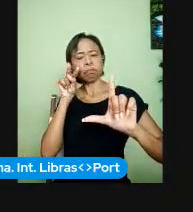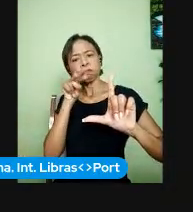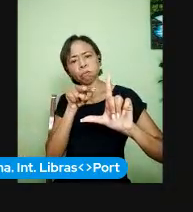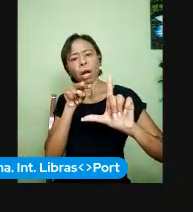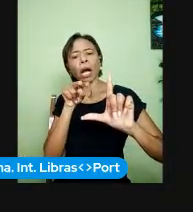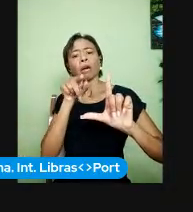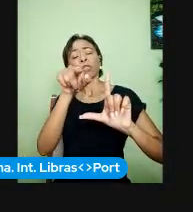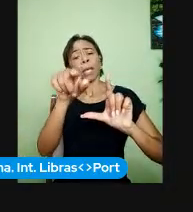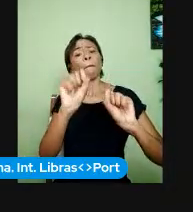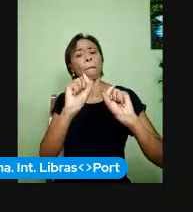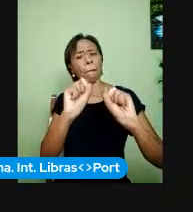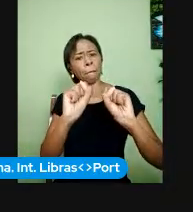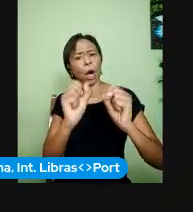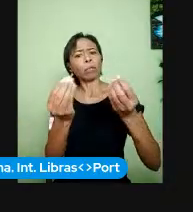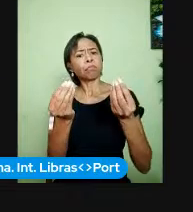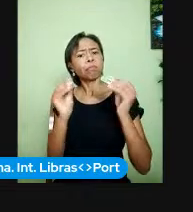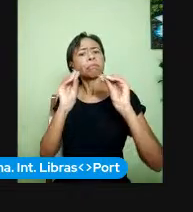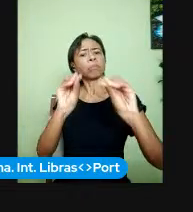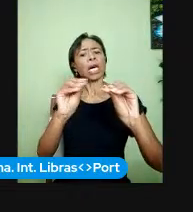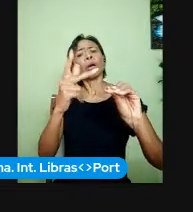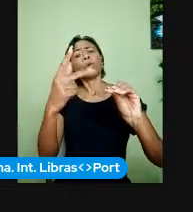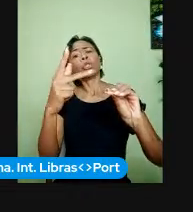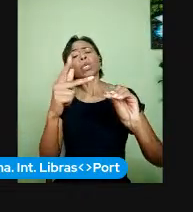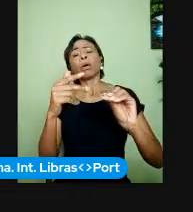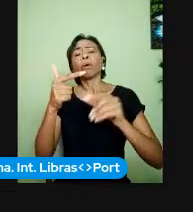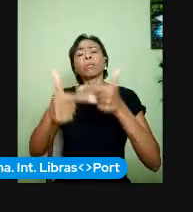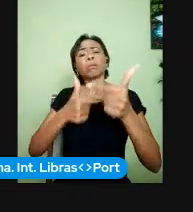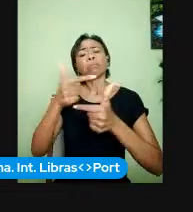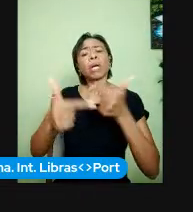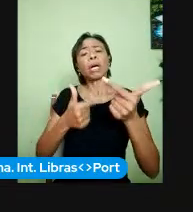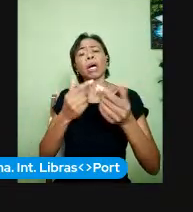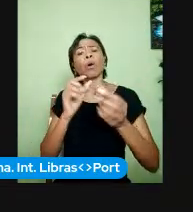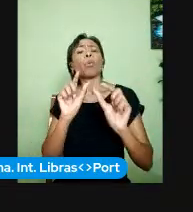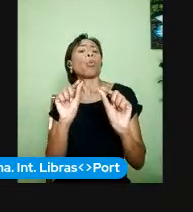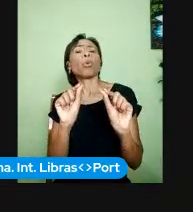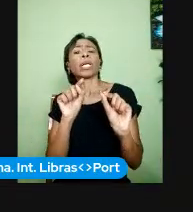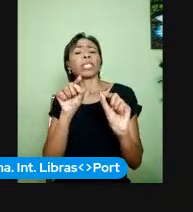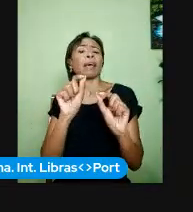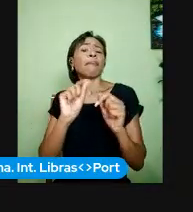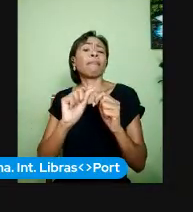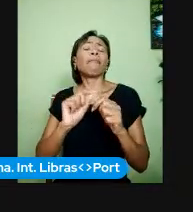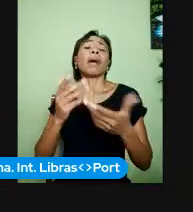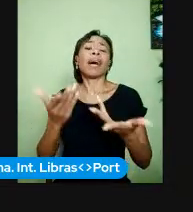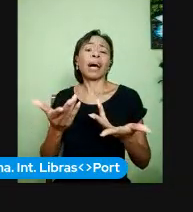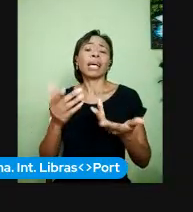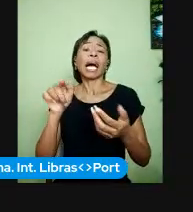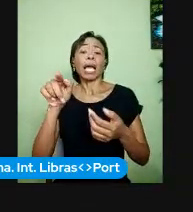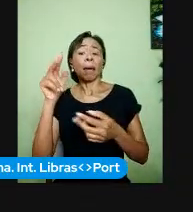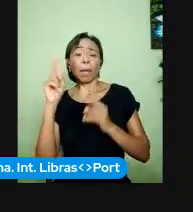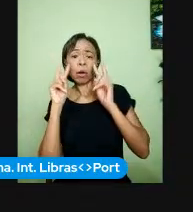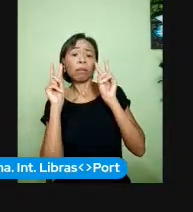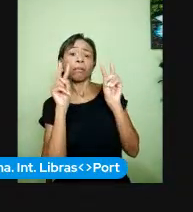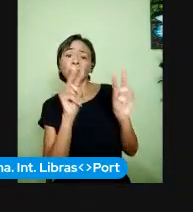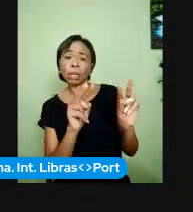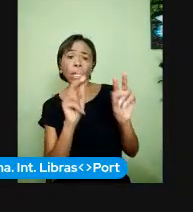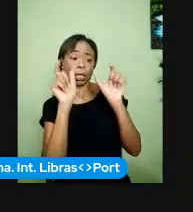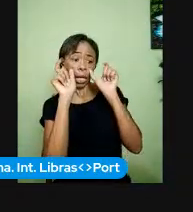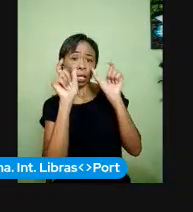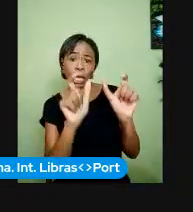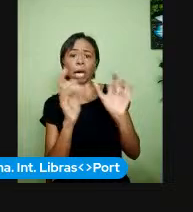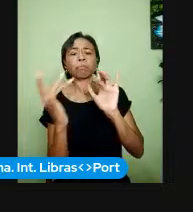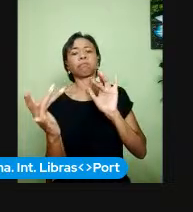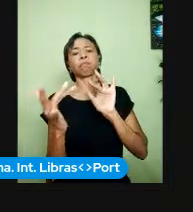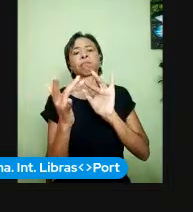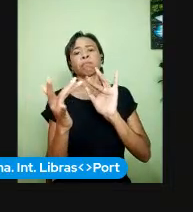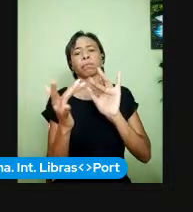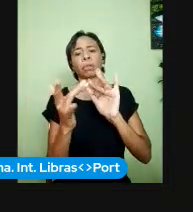colocar o seu produto, o seu serviço, e quem interessar vai entrar em contato com você através do seu contato aí. É muito bacana,